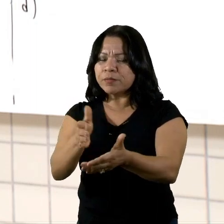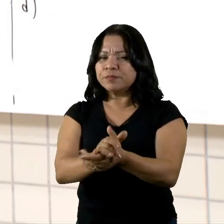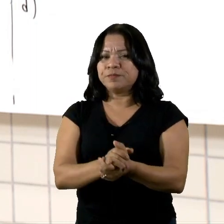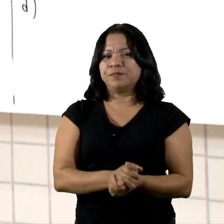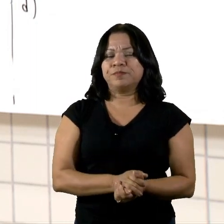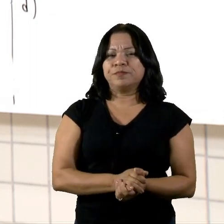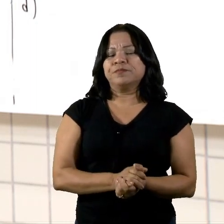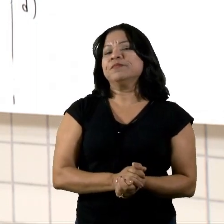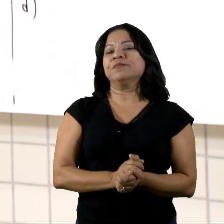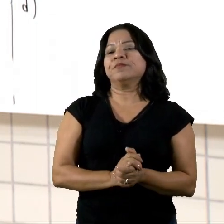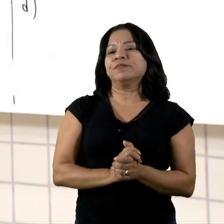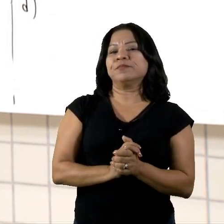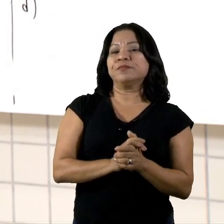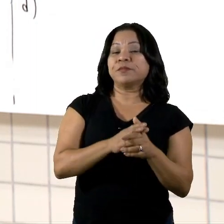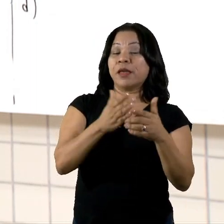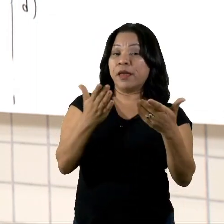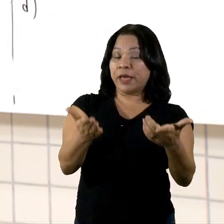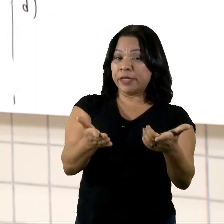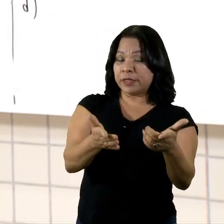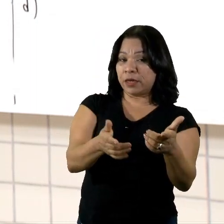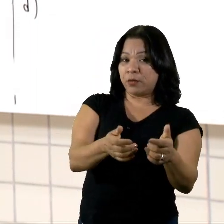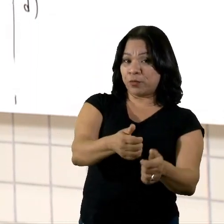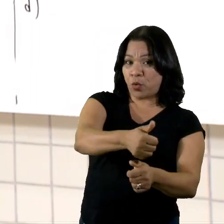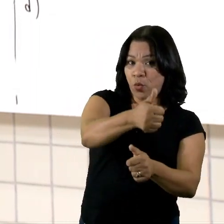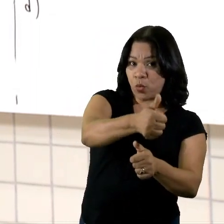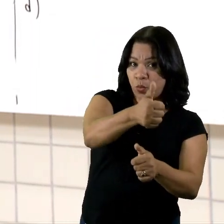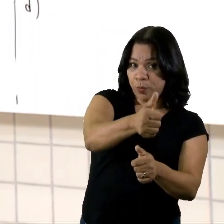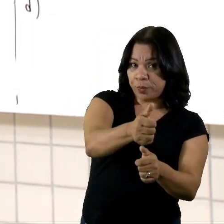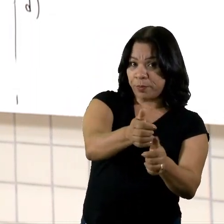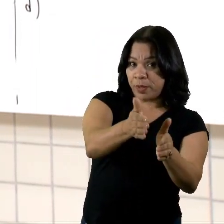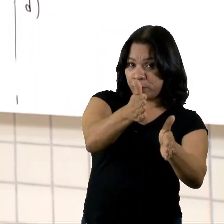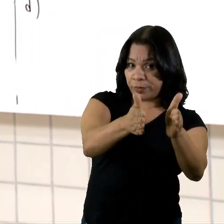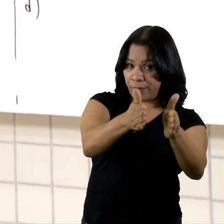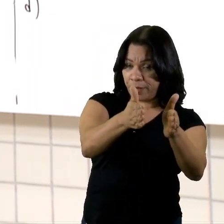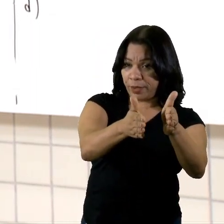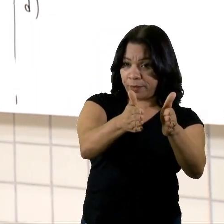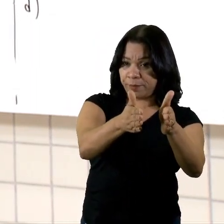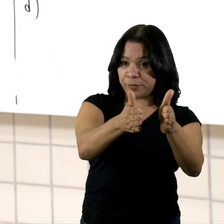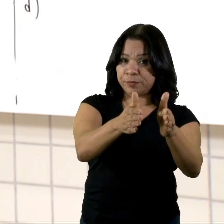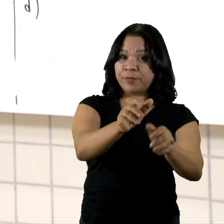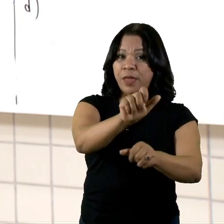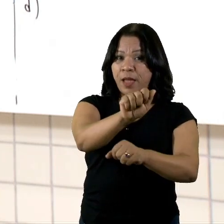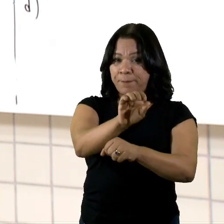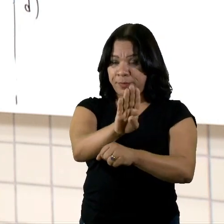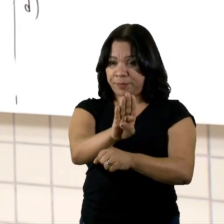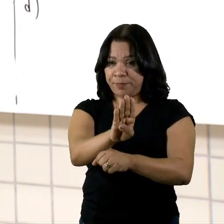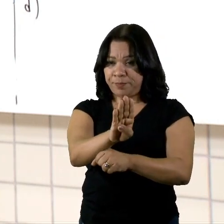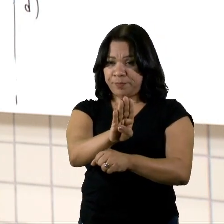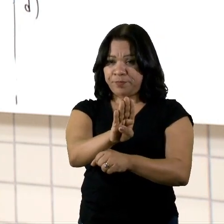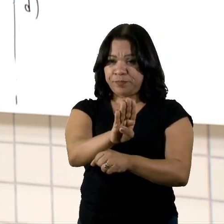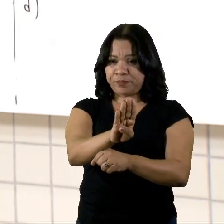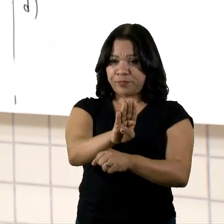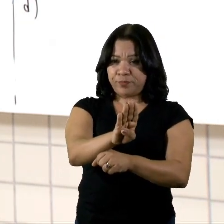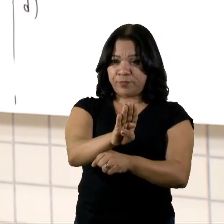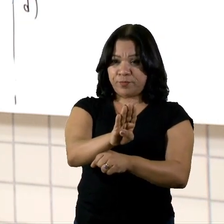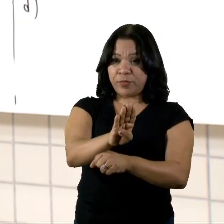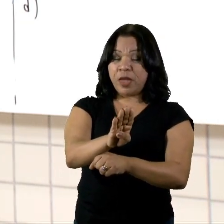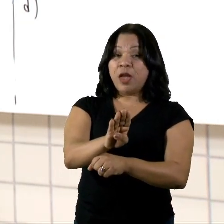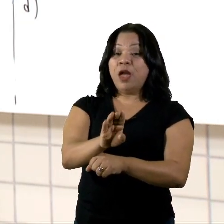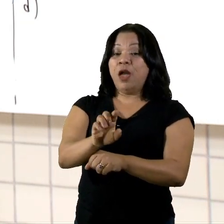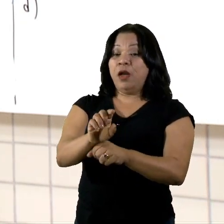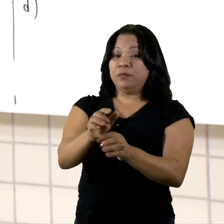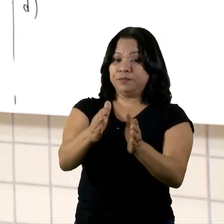Ó, o primeiro termo, certo? É AB. Ó, duas vezes